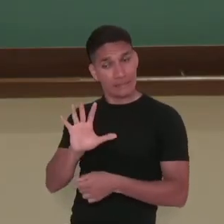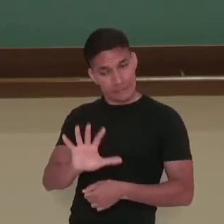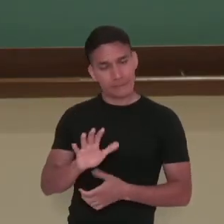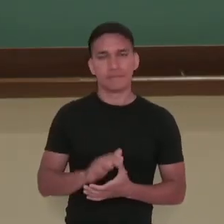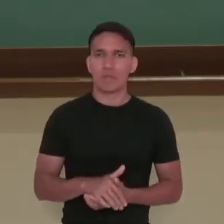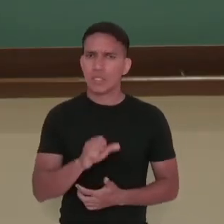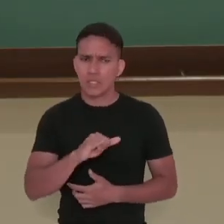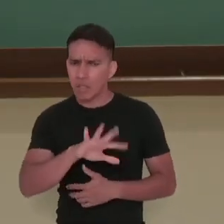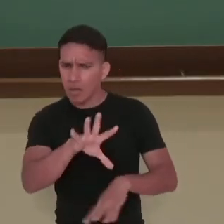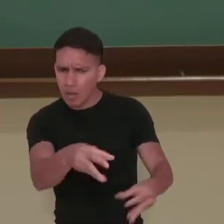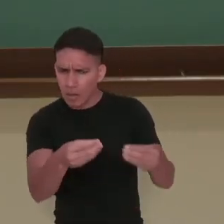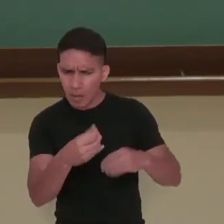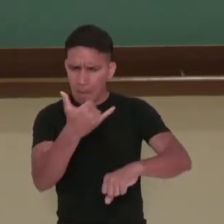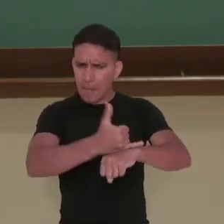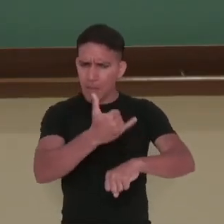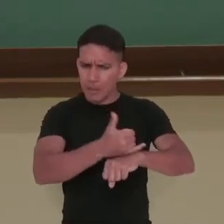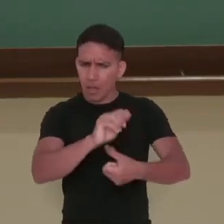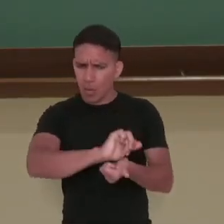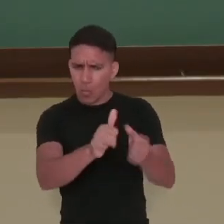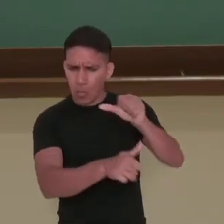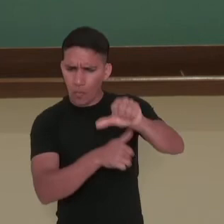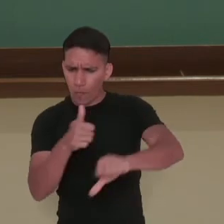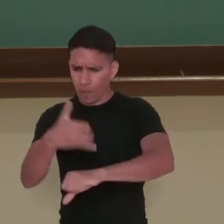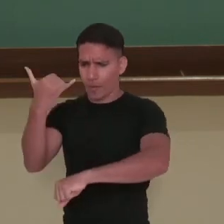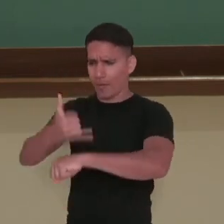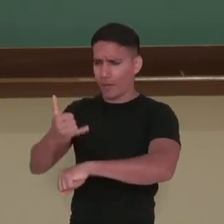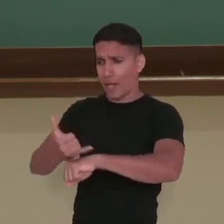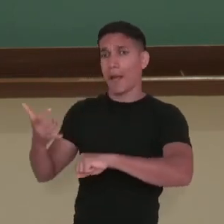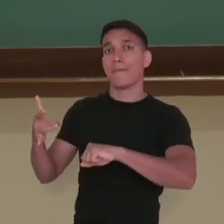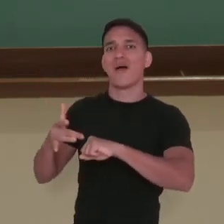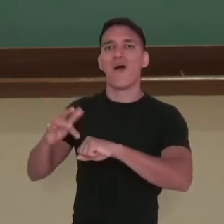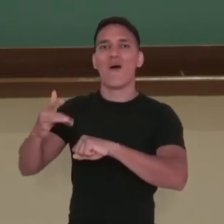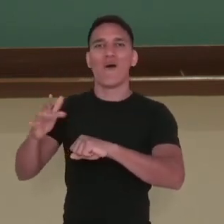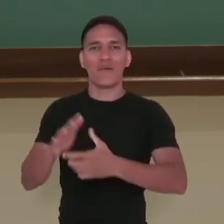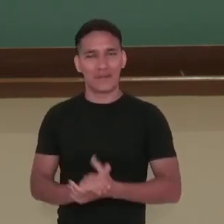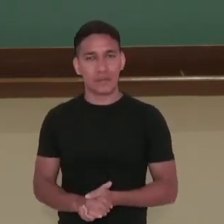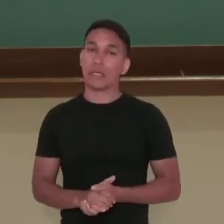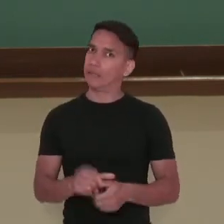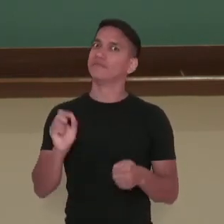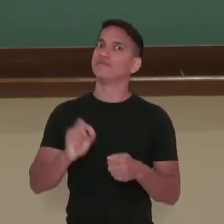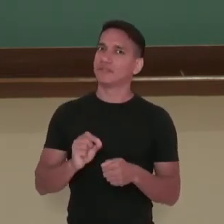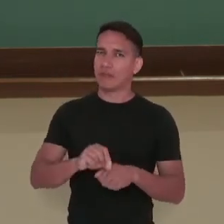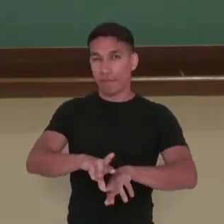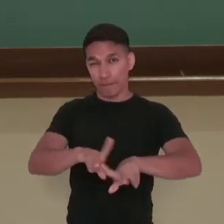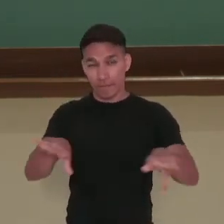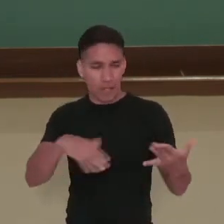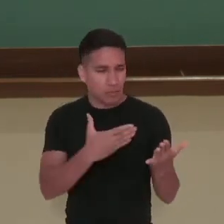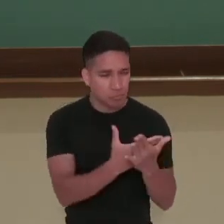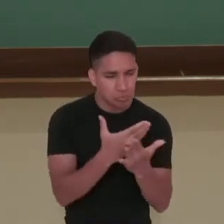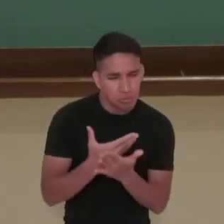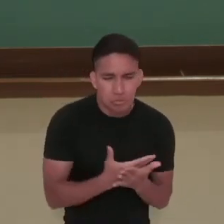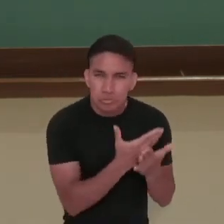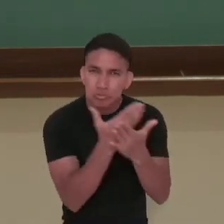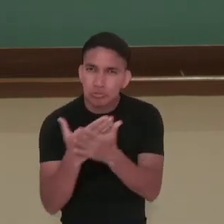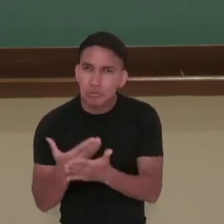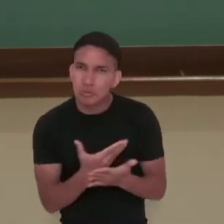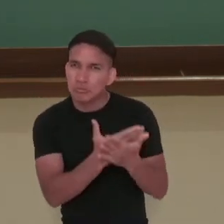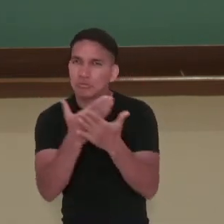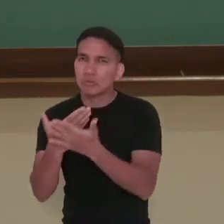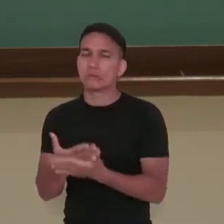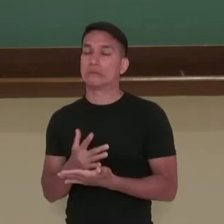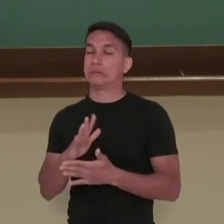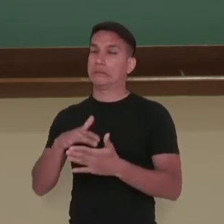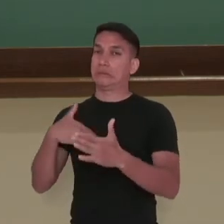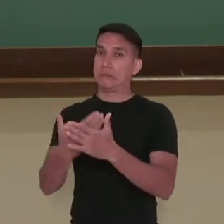se eu pegar um metal, eu posso fazer ele se transformar em ouro. Galera, eles fizeram muitos estudos, alguns estudos assim até